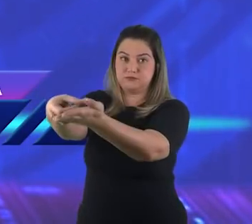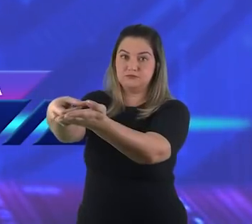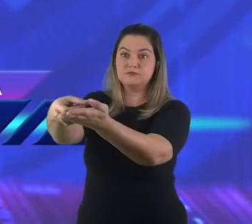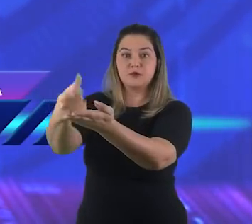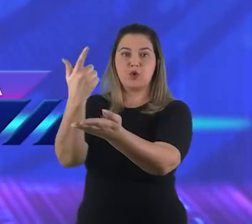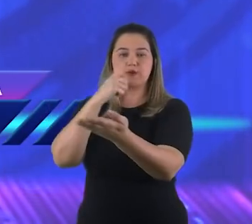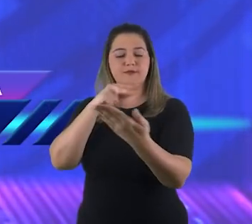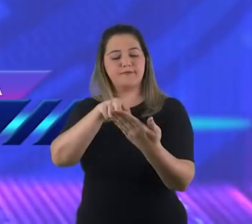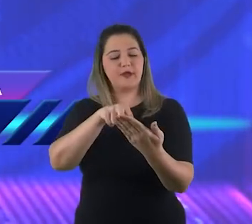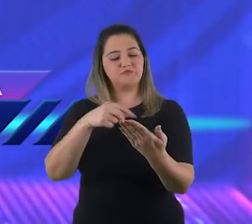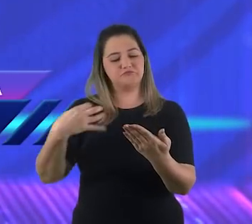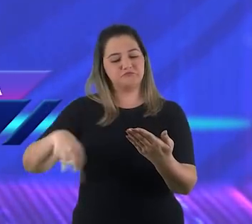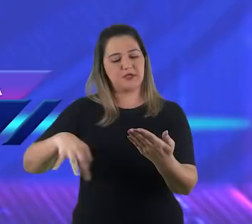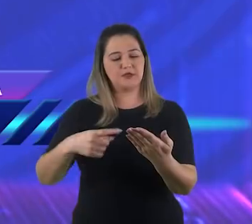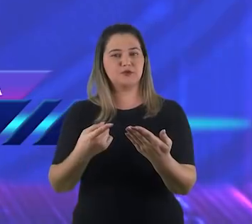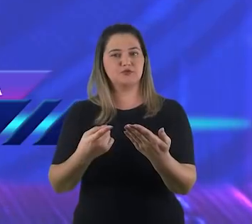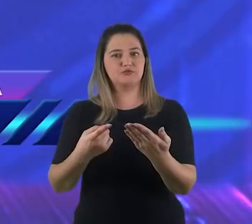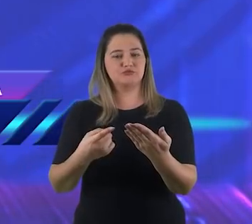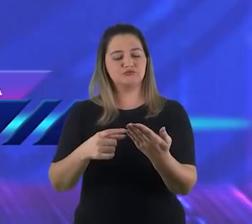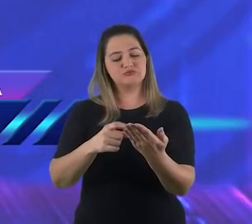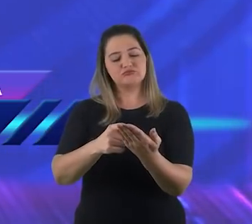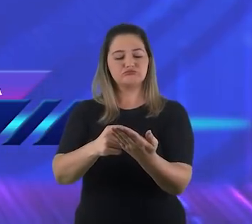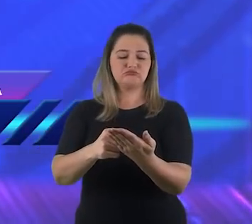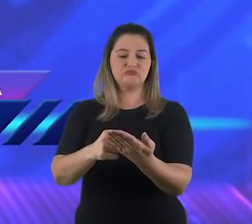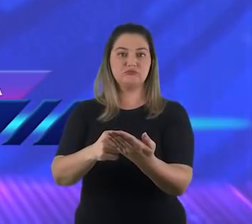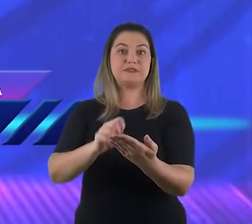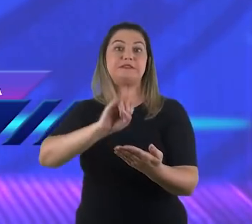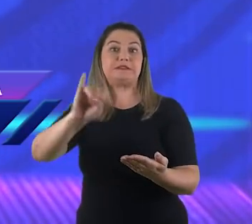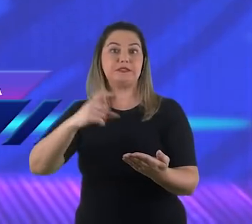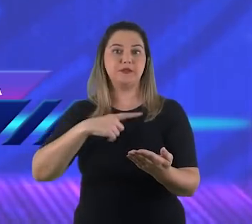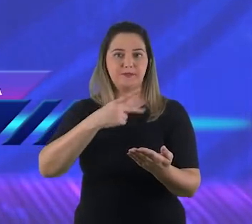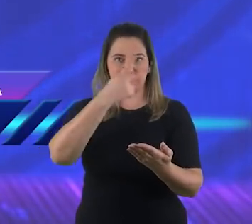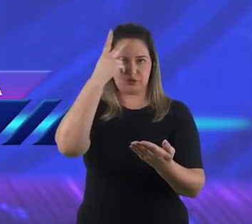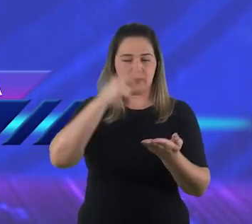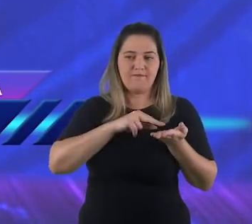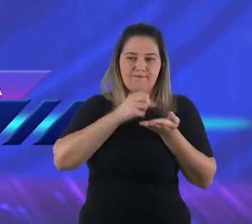selo fosse colocado, quem recebesse a carta, veria que houve